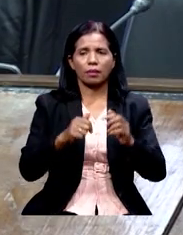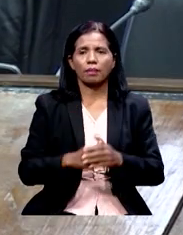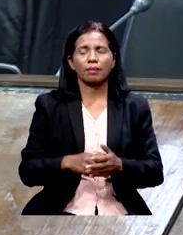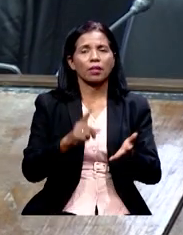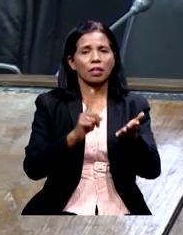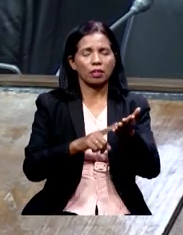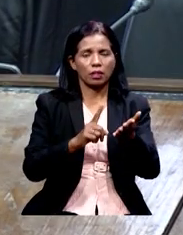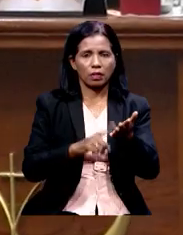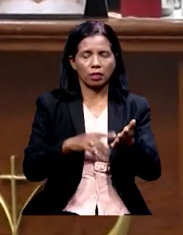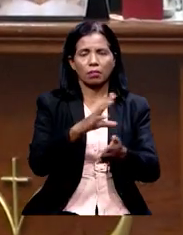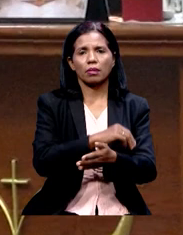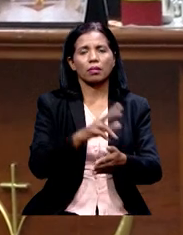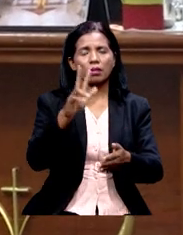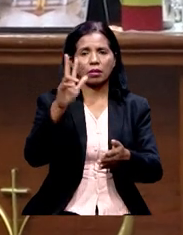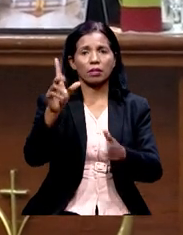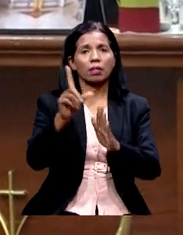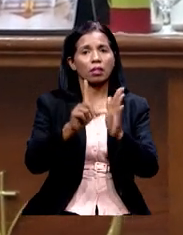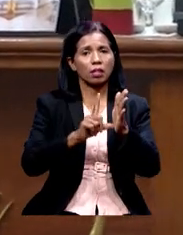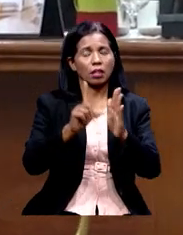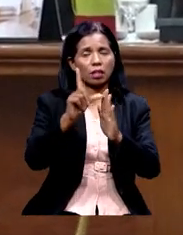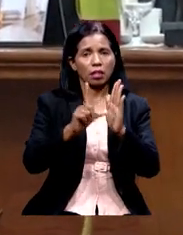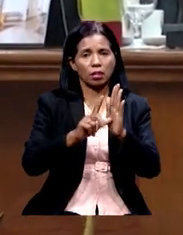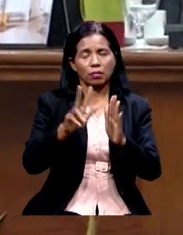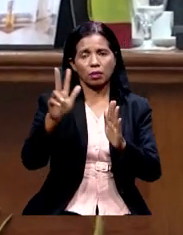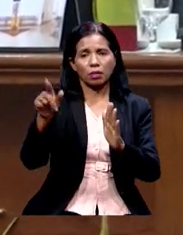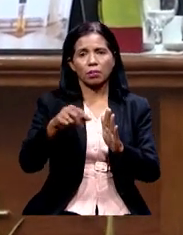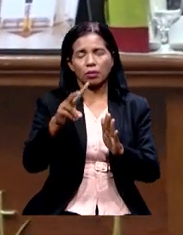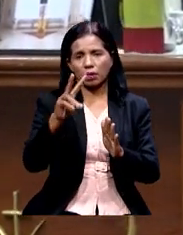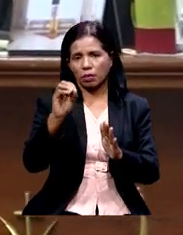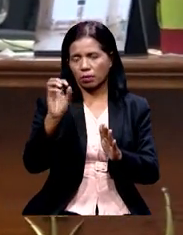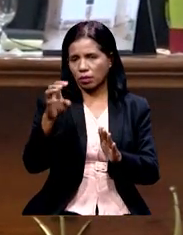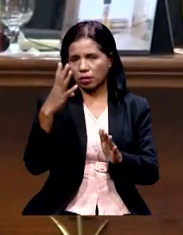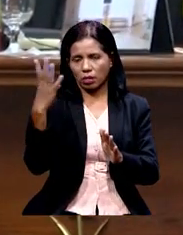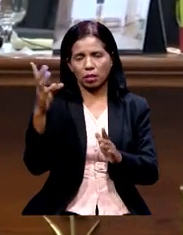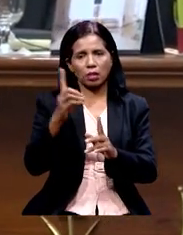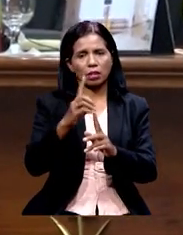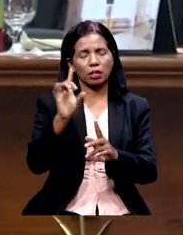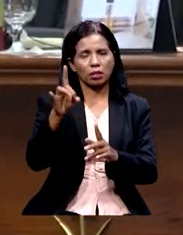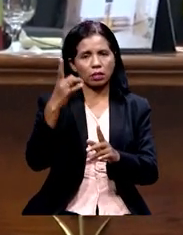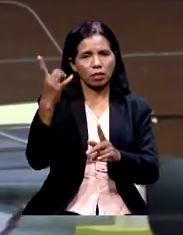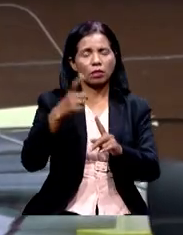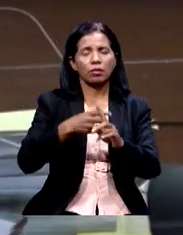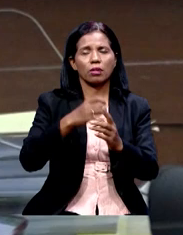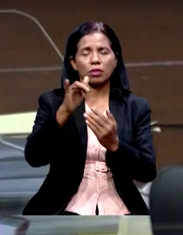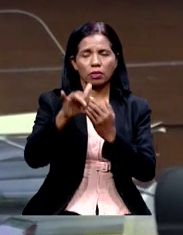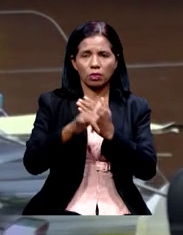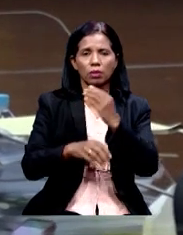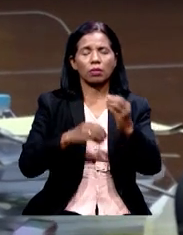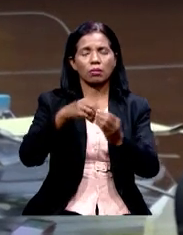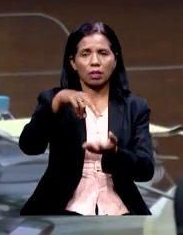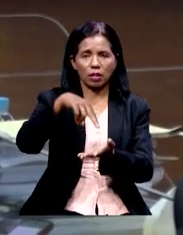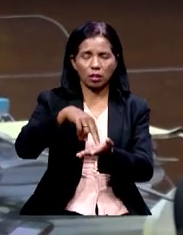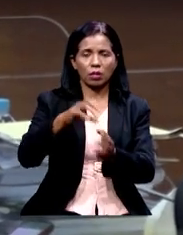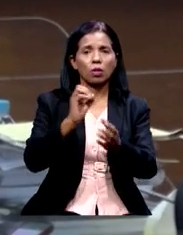discussão, terceira alteração da lei número tolo para a região rua San Lourenço Enhad, Loron San Lourenço Enhualo, Fulan Junho, com a criação Araioa